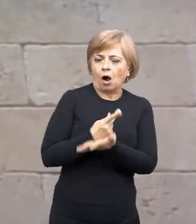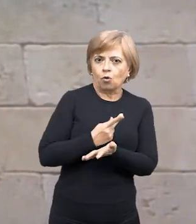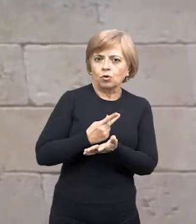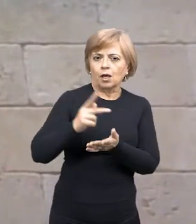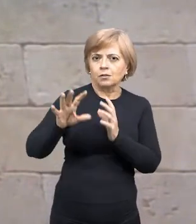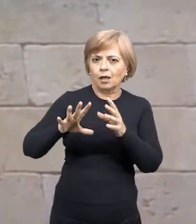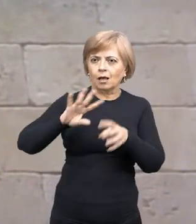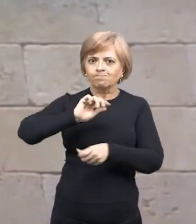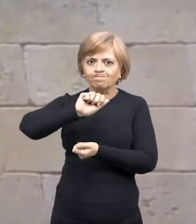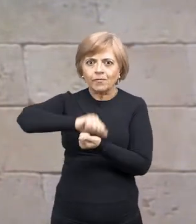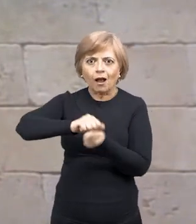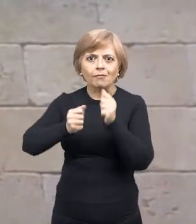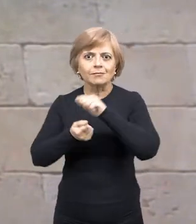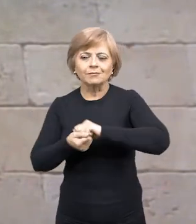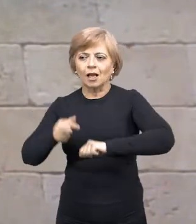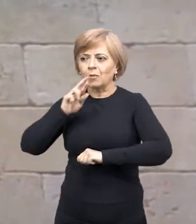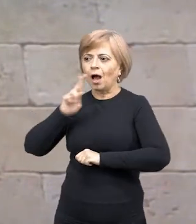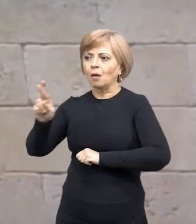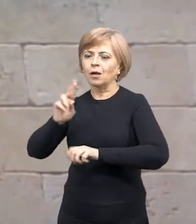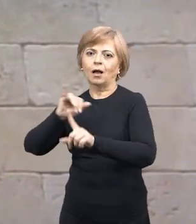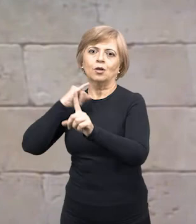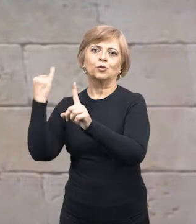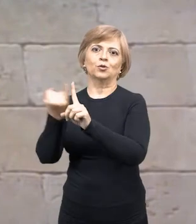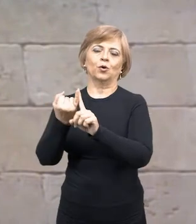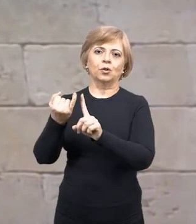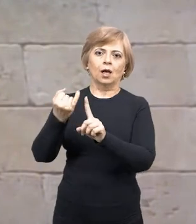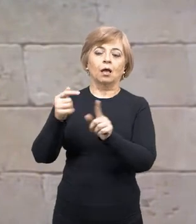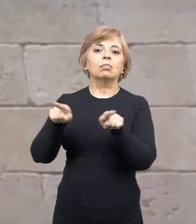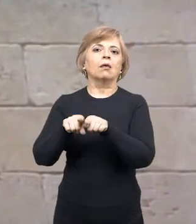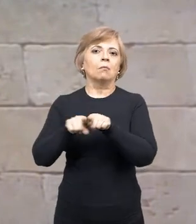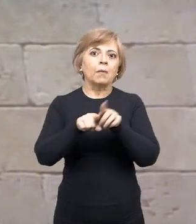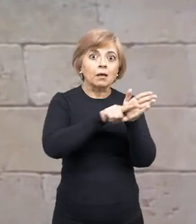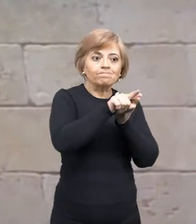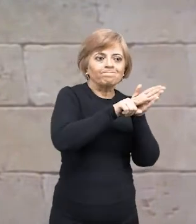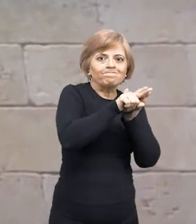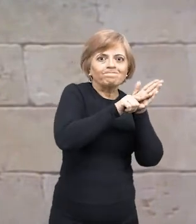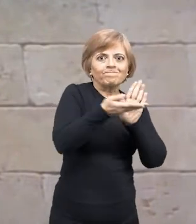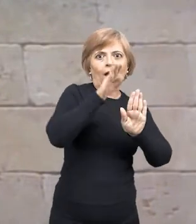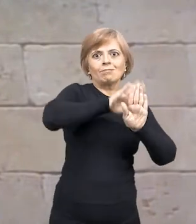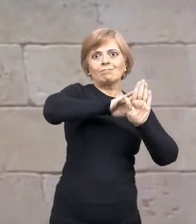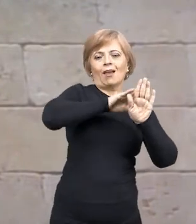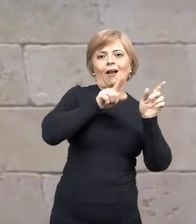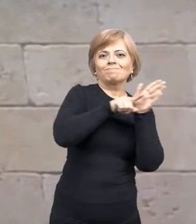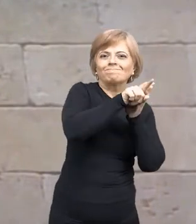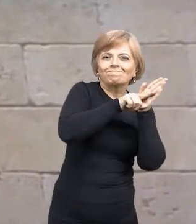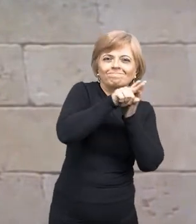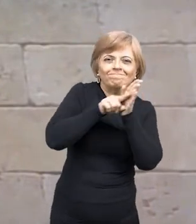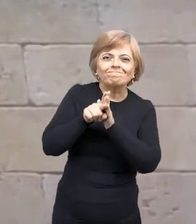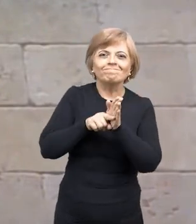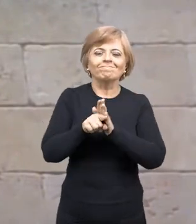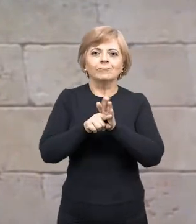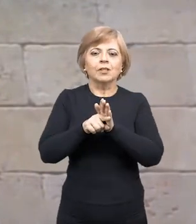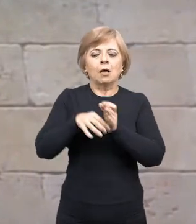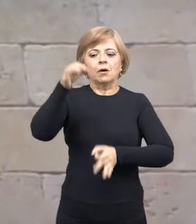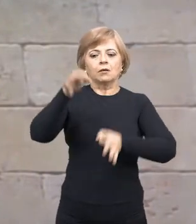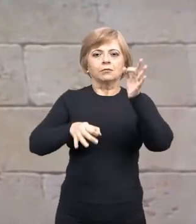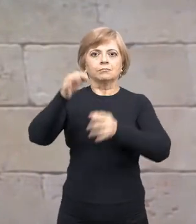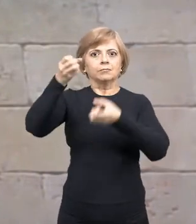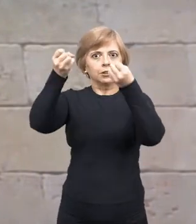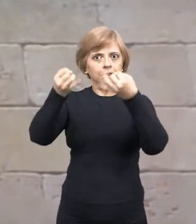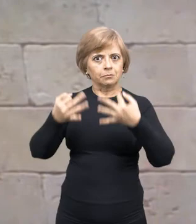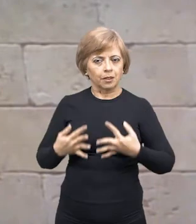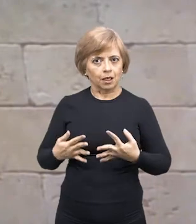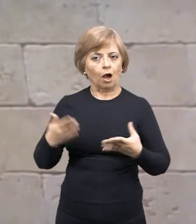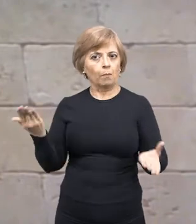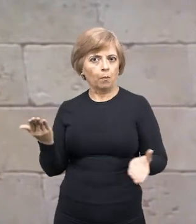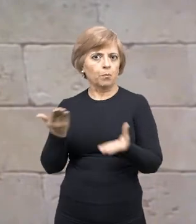para a sociedade, mas, ao mesmo tempo, fazer uma investigação técnica, consistente, com justa causa, para a gente adotar as